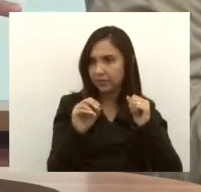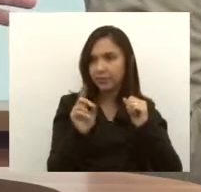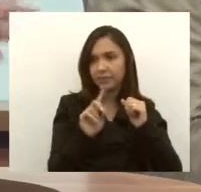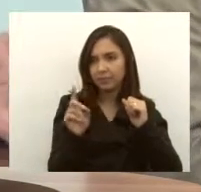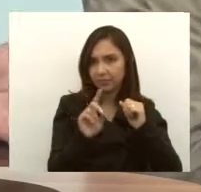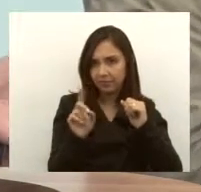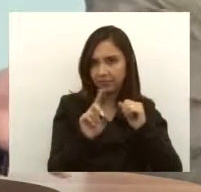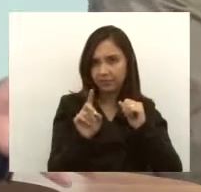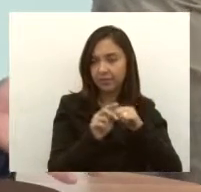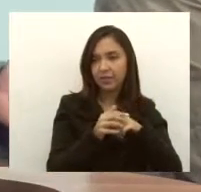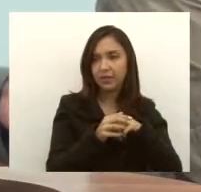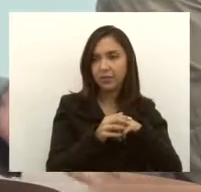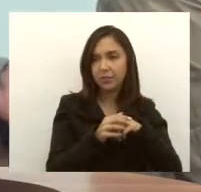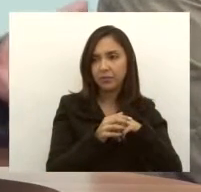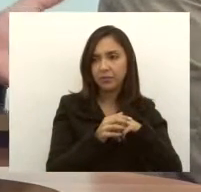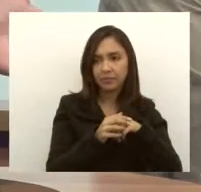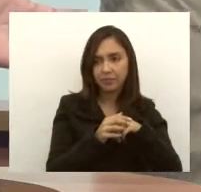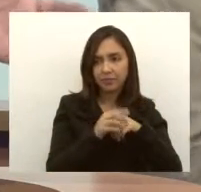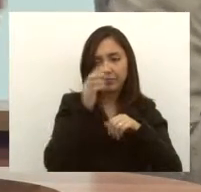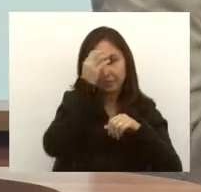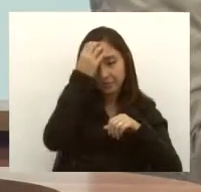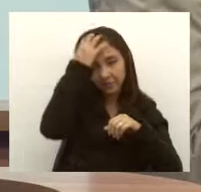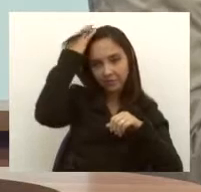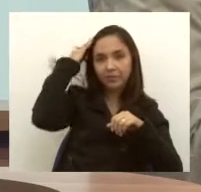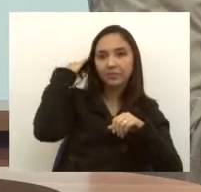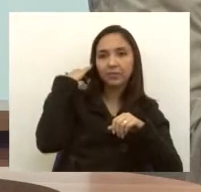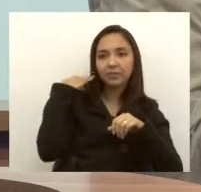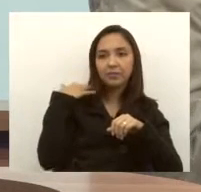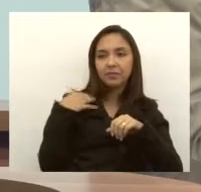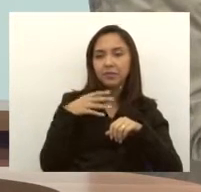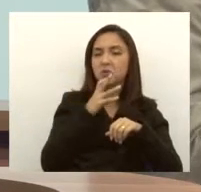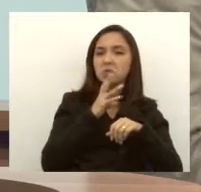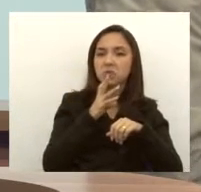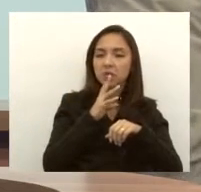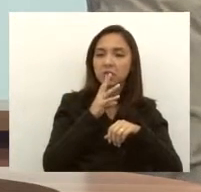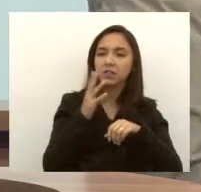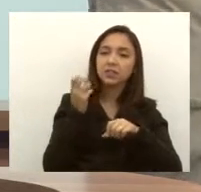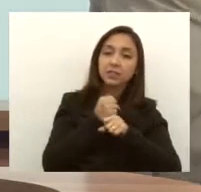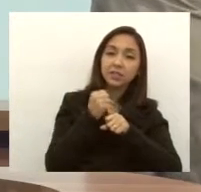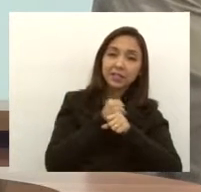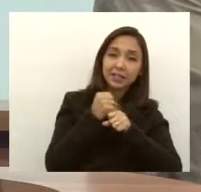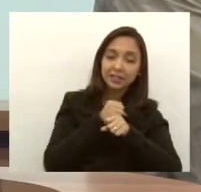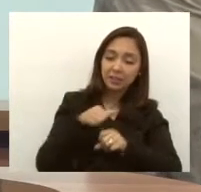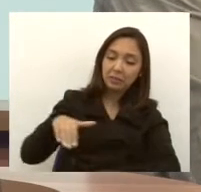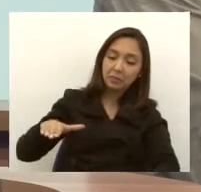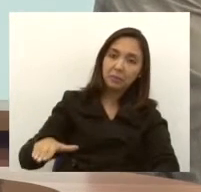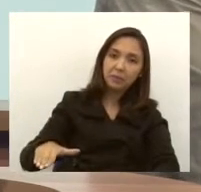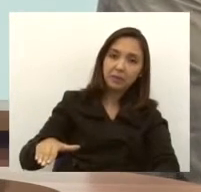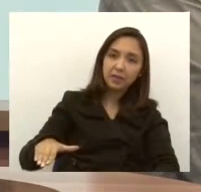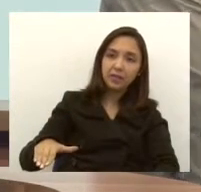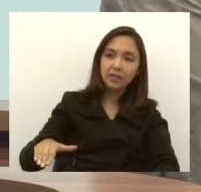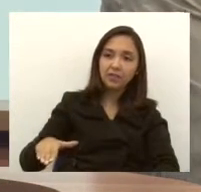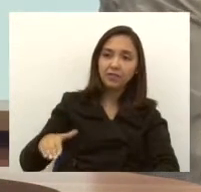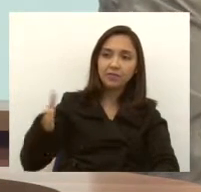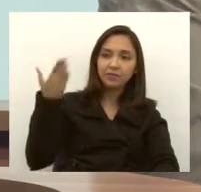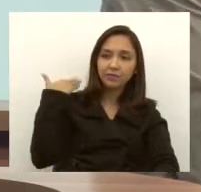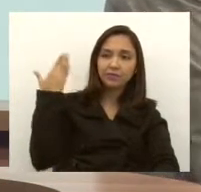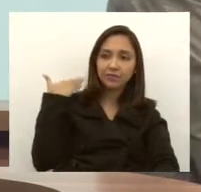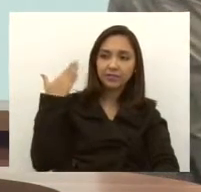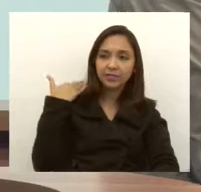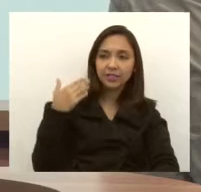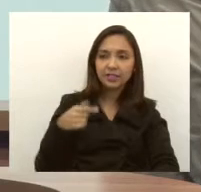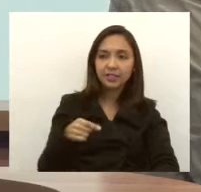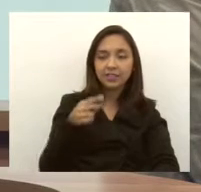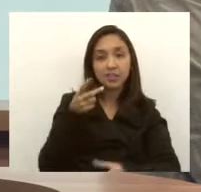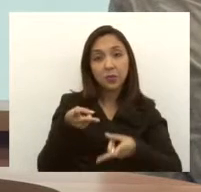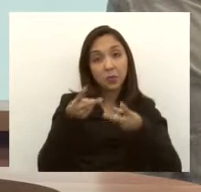Sim. Não. Então, eu conheço o Marcelo Seminaldo desde pequenininho. E quando nós íamos para a praia, eu salvei ele de morrer afogado